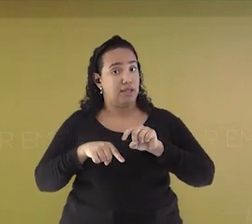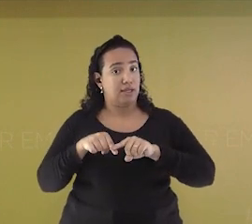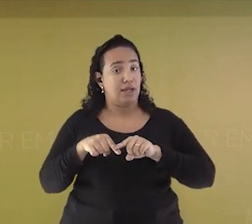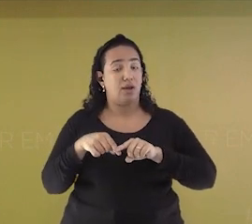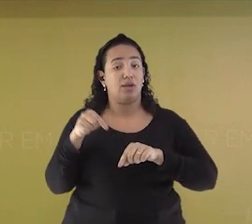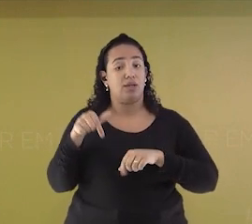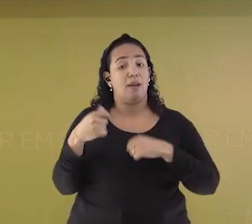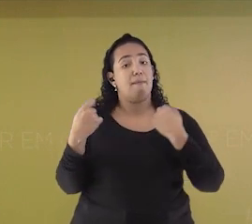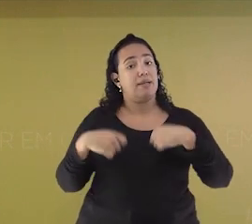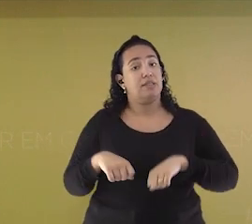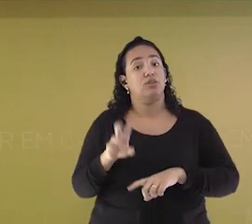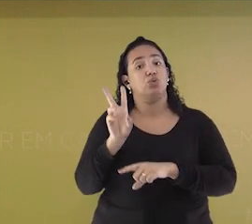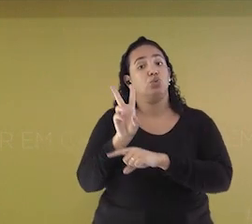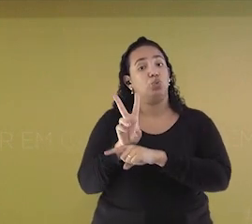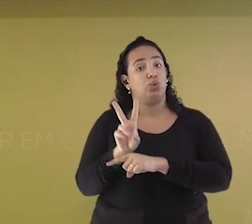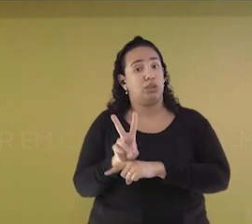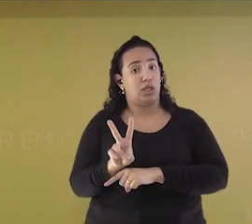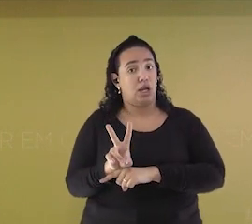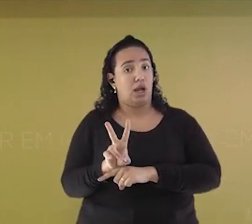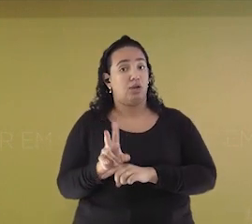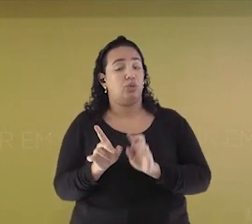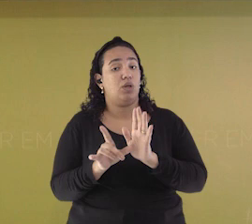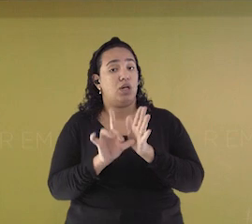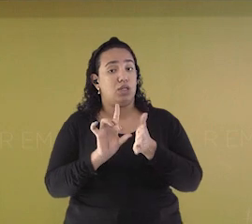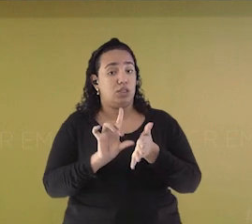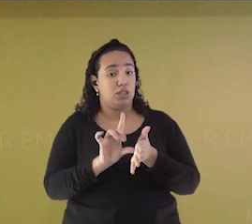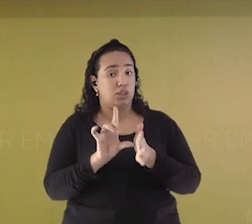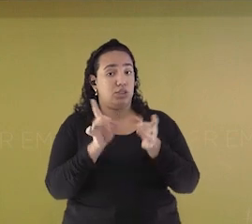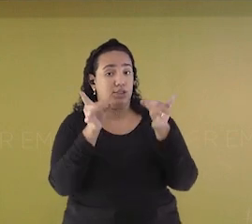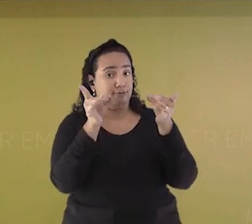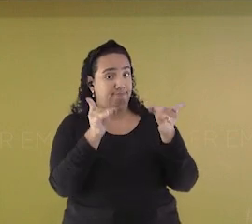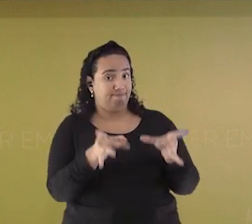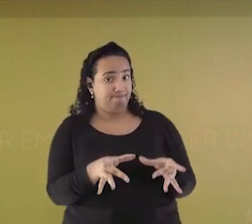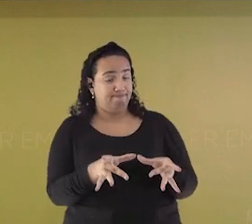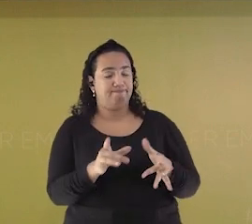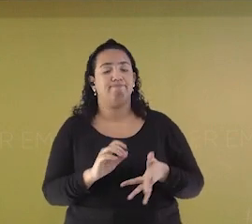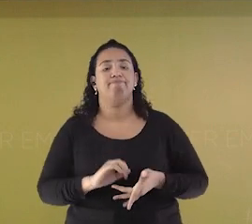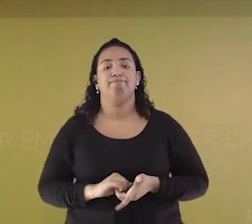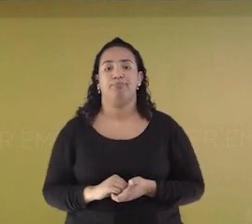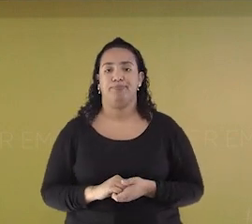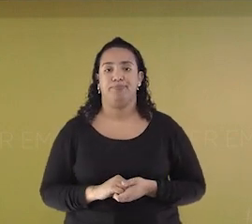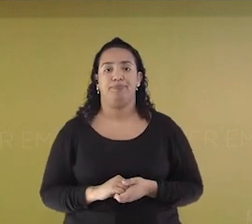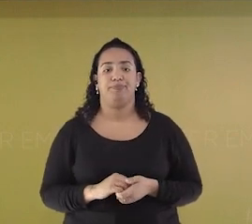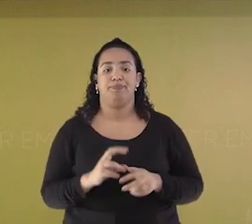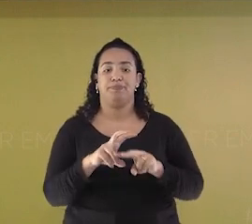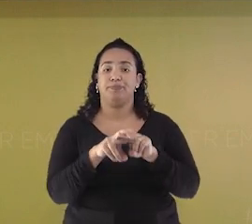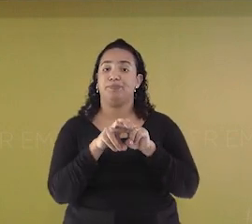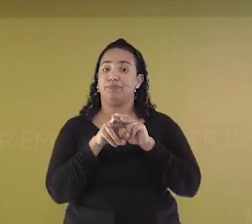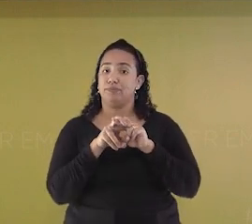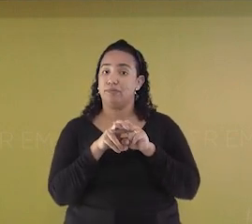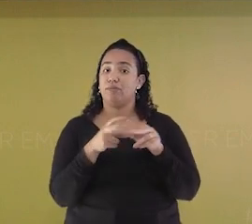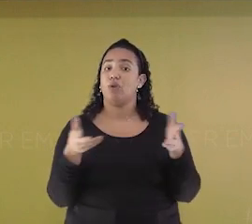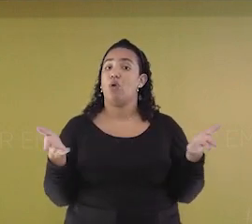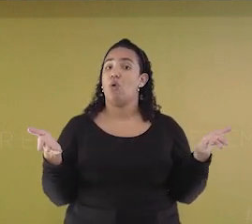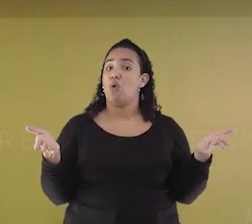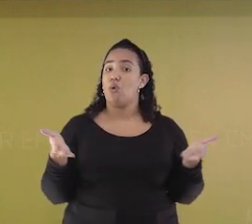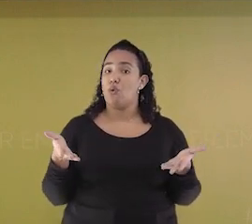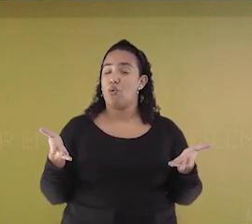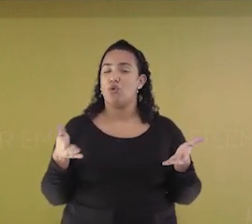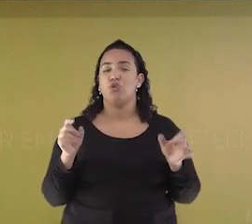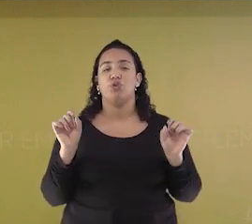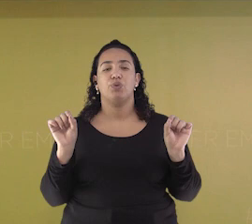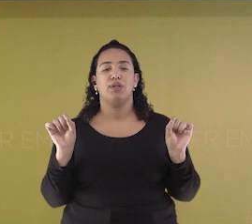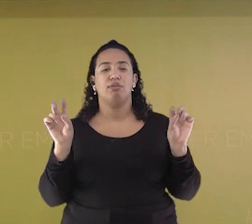eletrônicos exigem mais cuidado para se fazer o descarte correto. Por isso, hoje em dia se